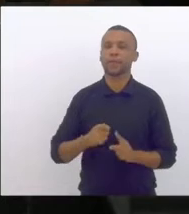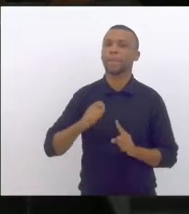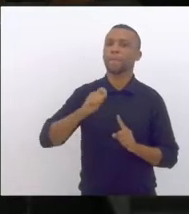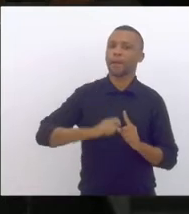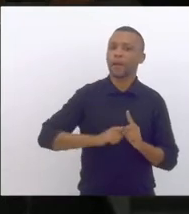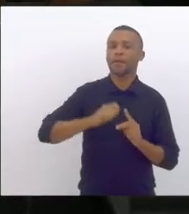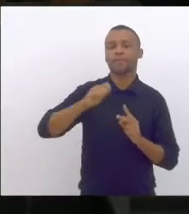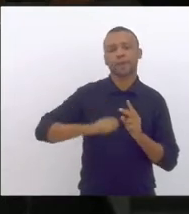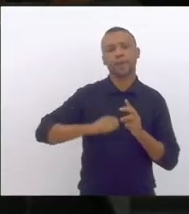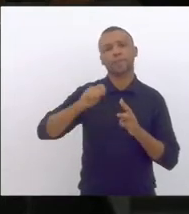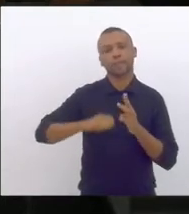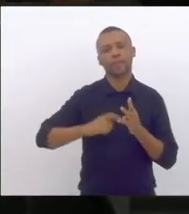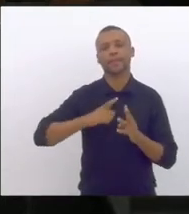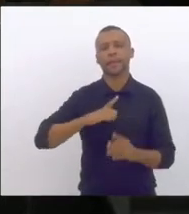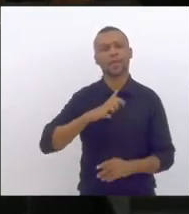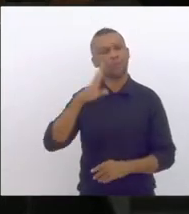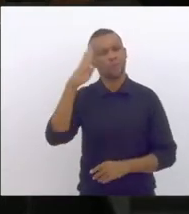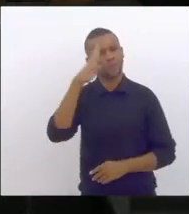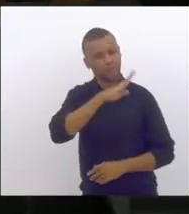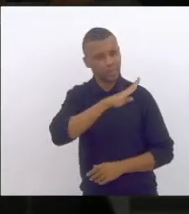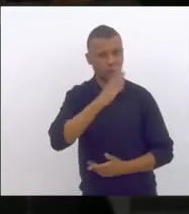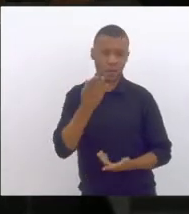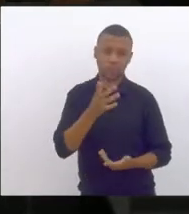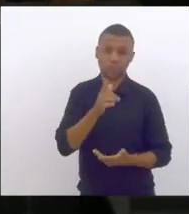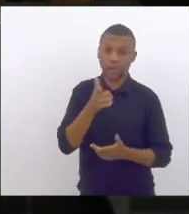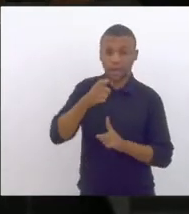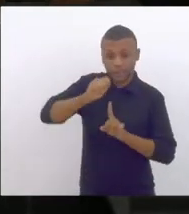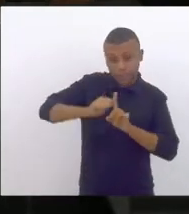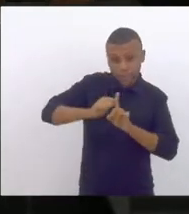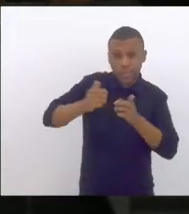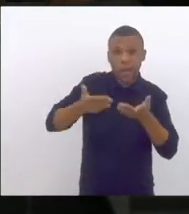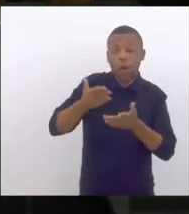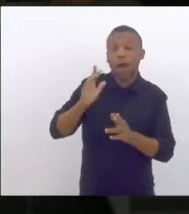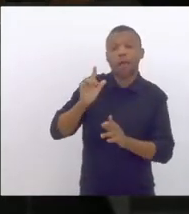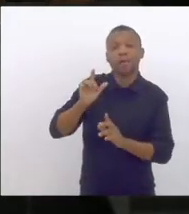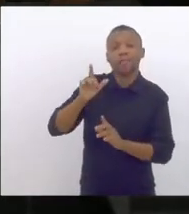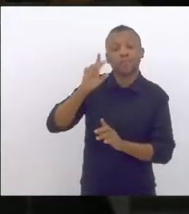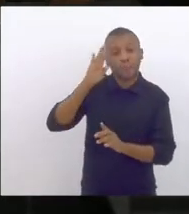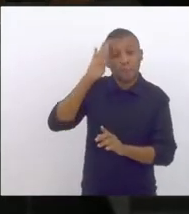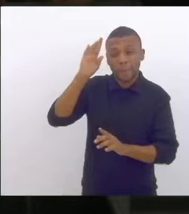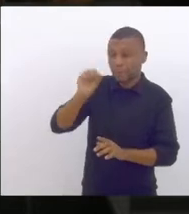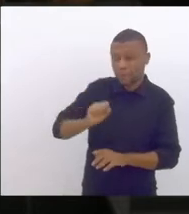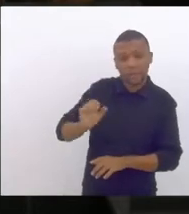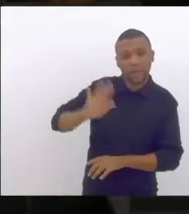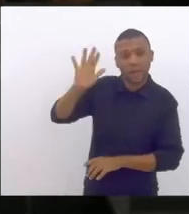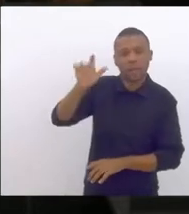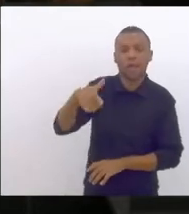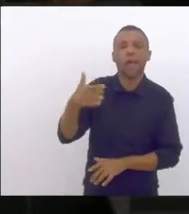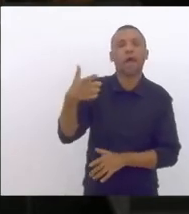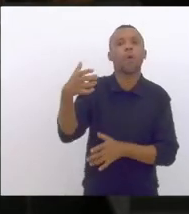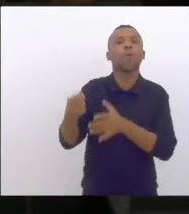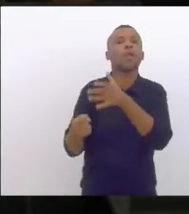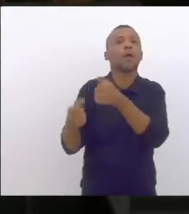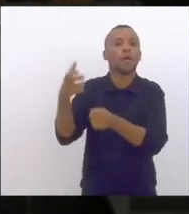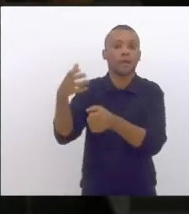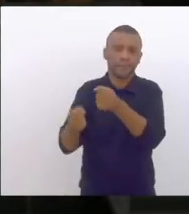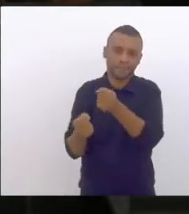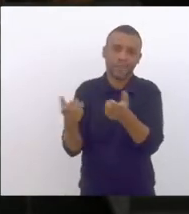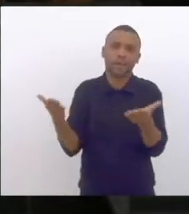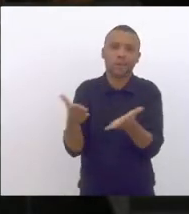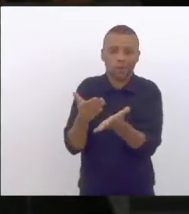vilão esse mês que tá em curso o vilão foi o leite que agora começa também